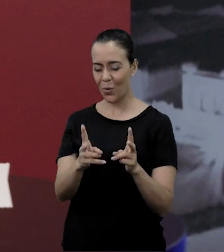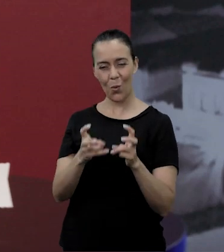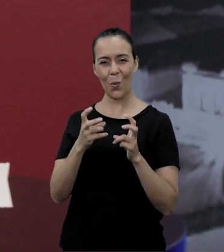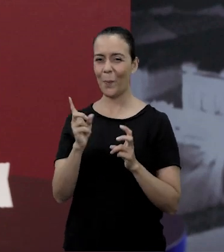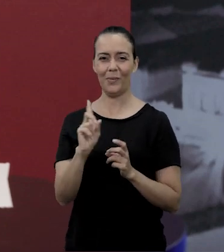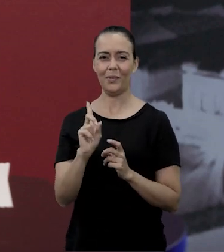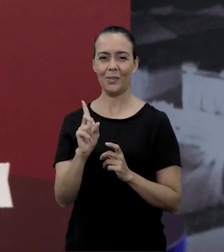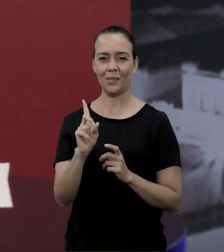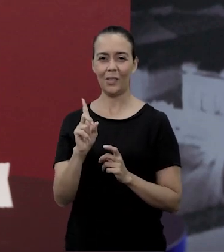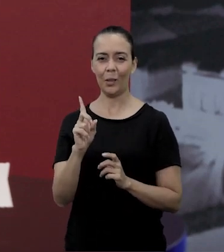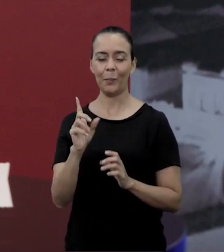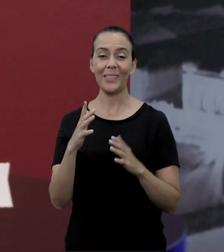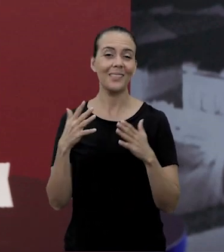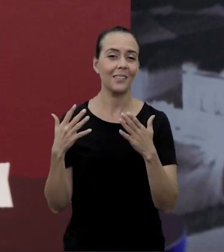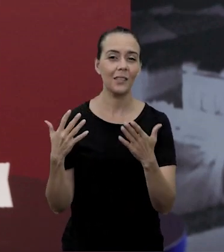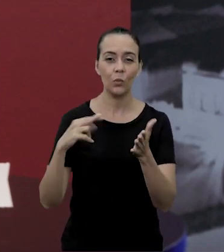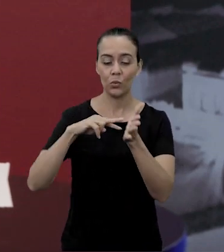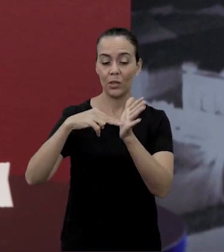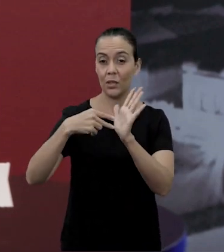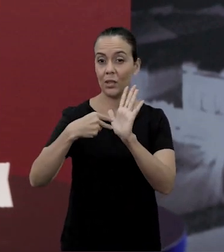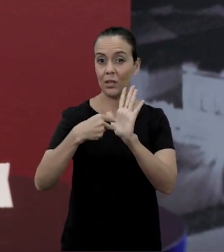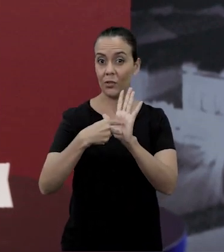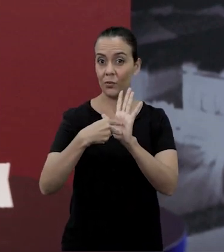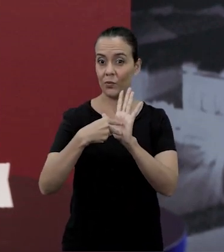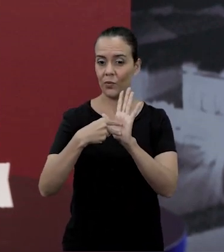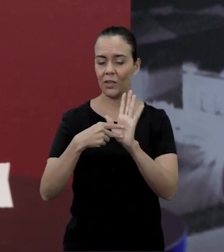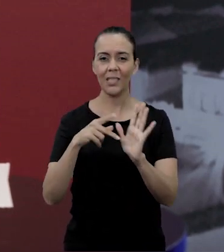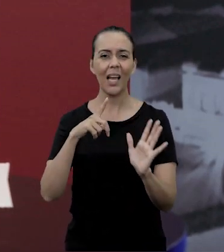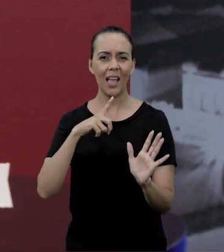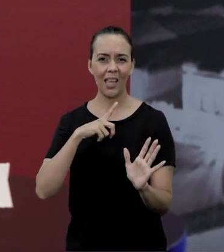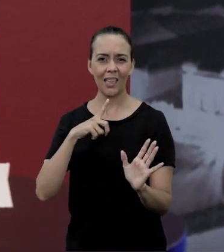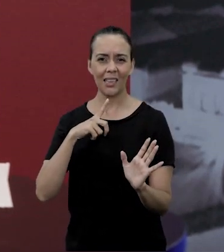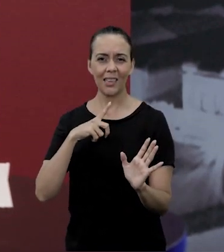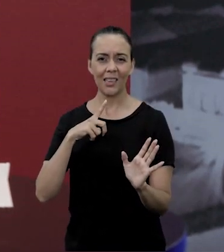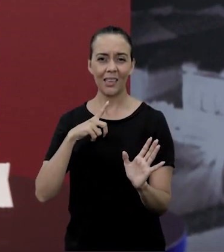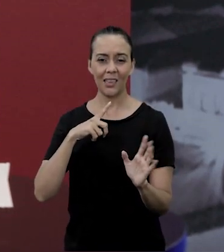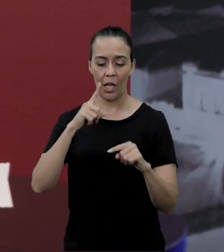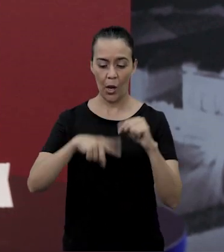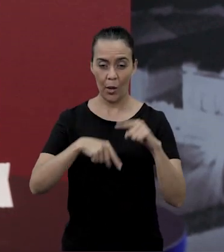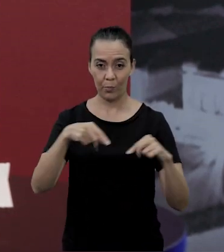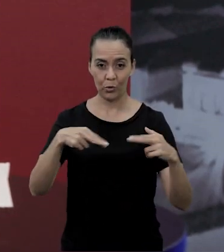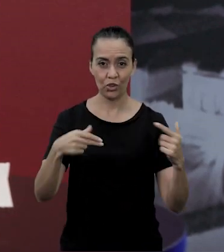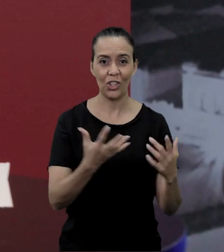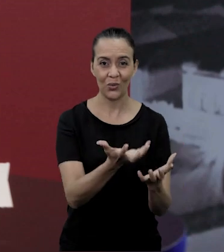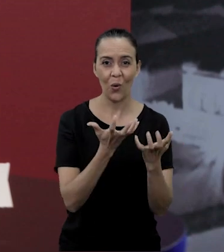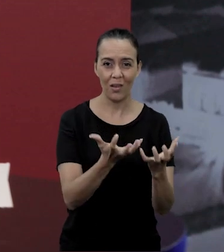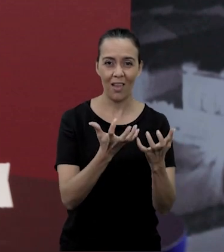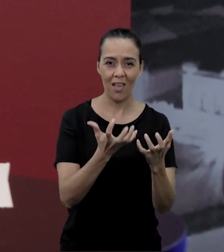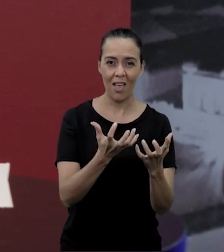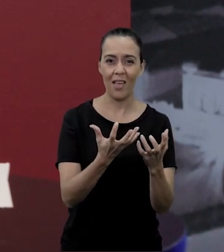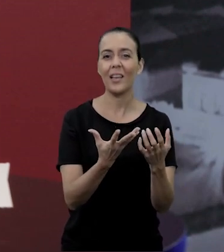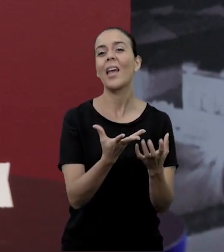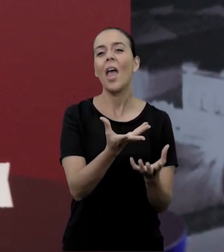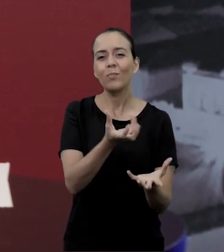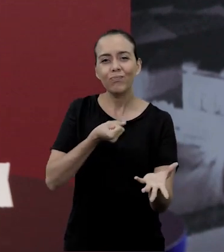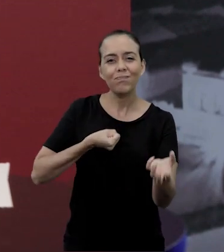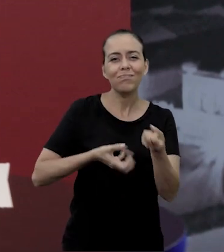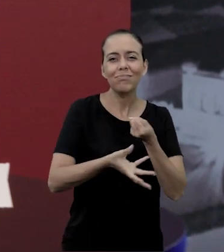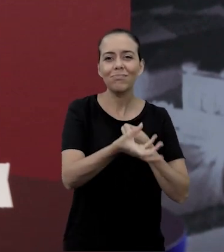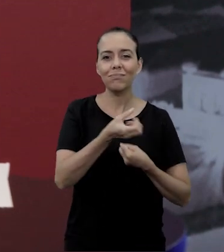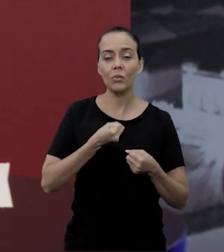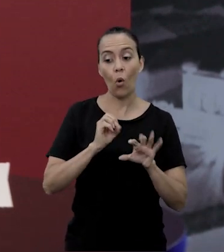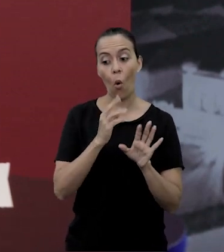se caracterizam por não serem mais tão materialistas, por estarem em busca de autorrealização, por serem